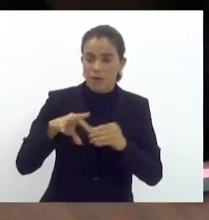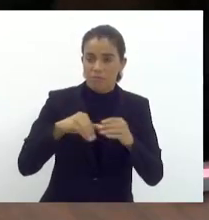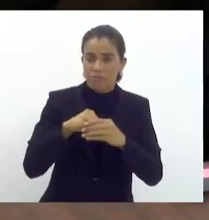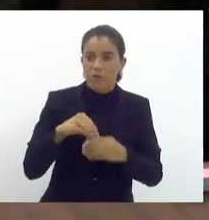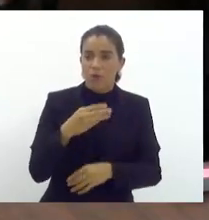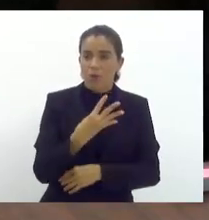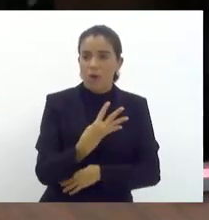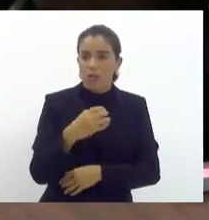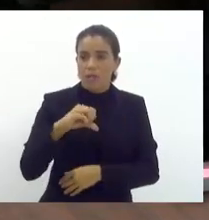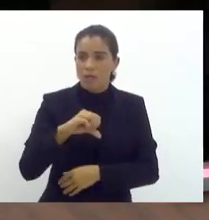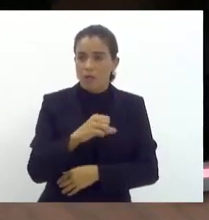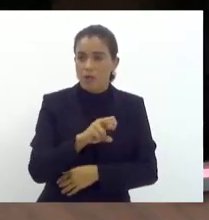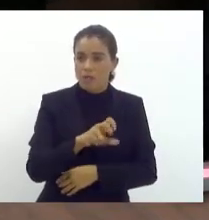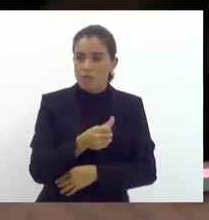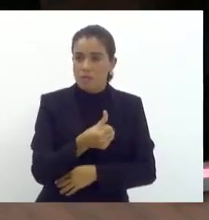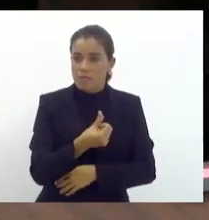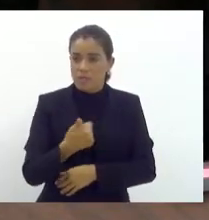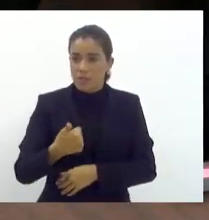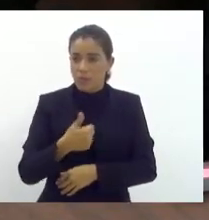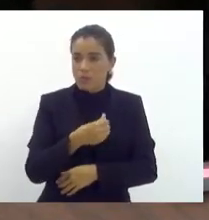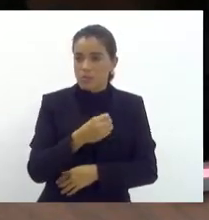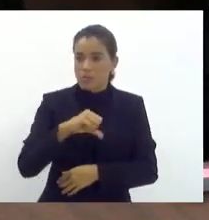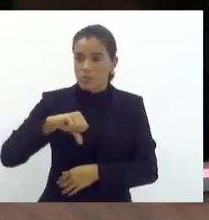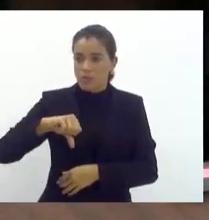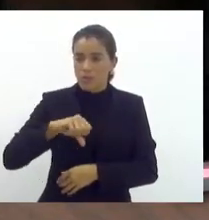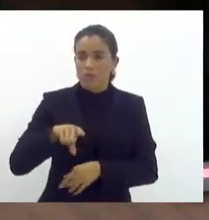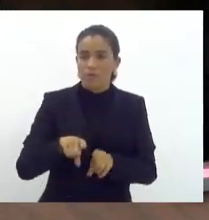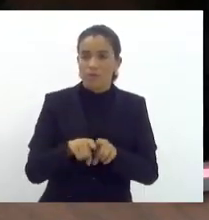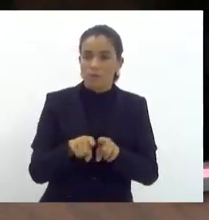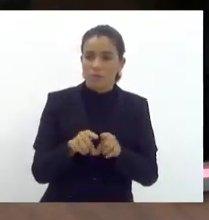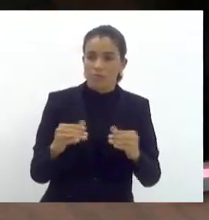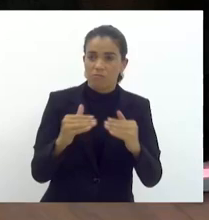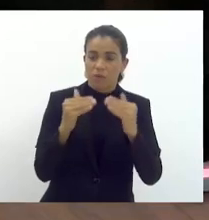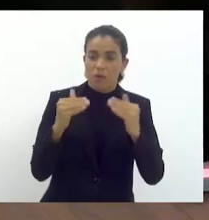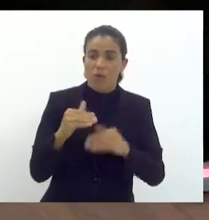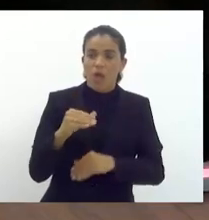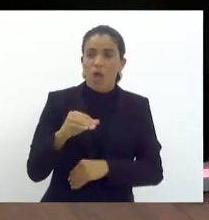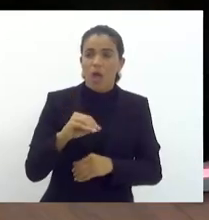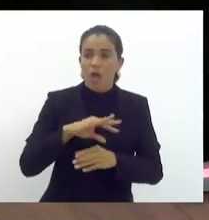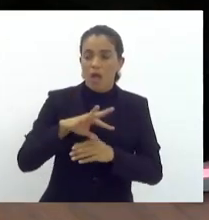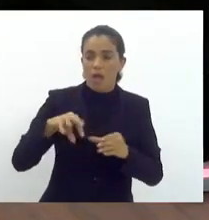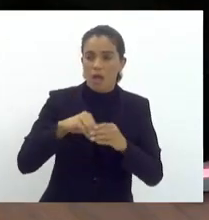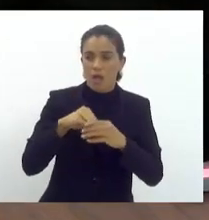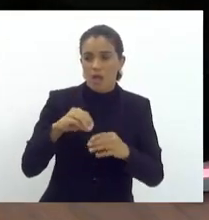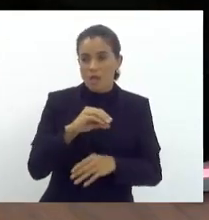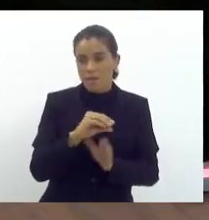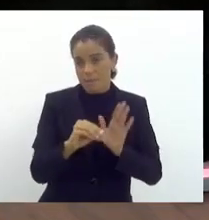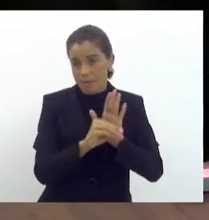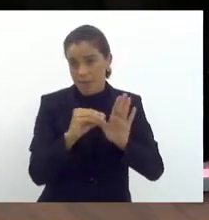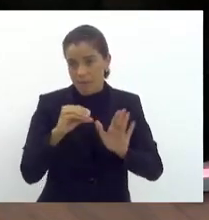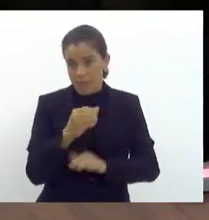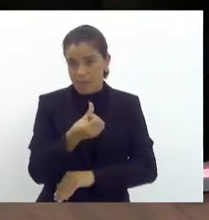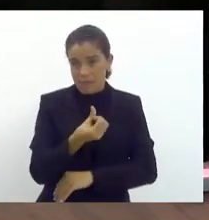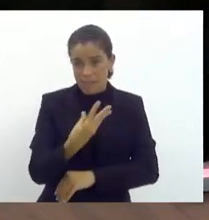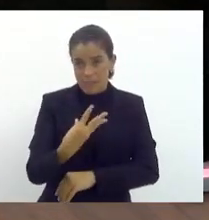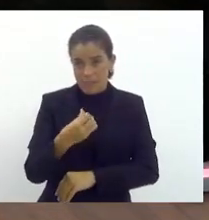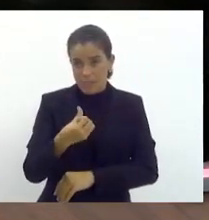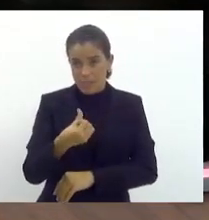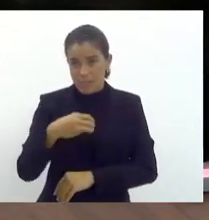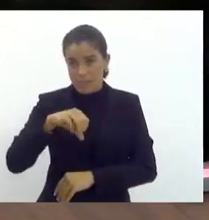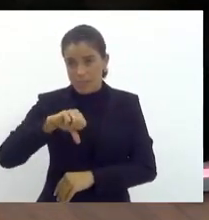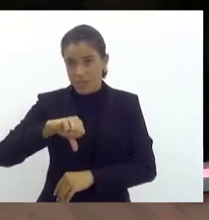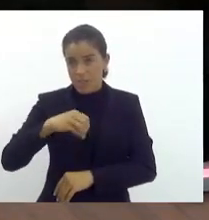emendas 49 61 68 de plenário favorável com submendaglutinativas emendas 63 69